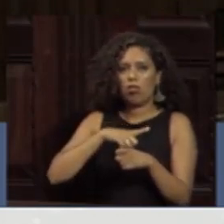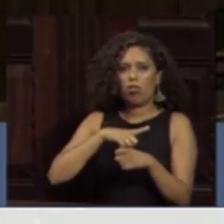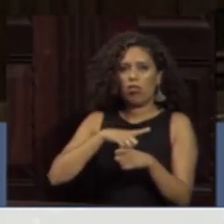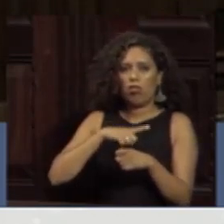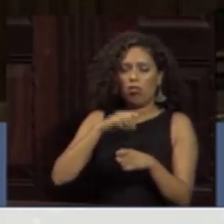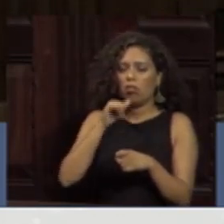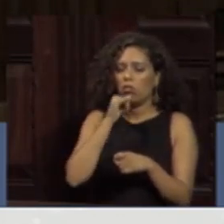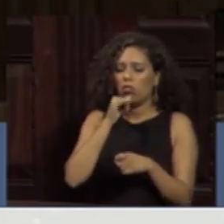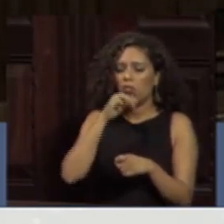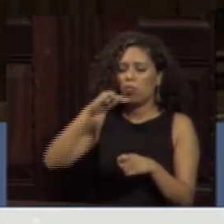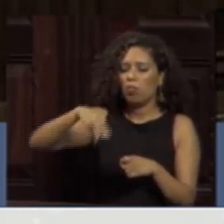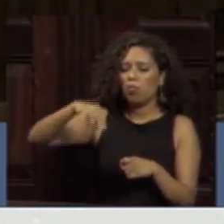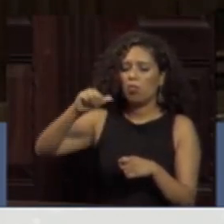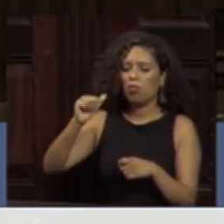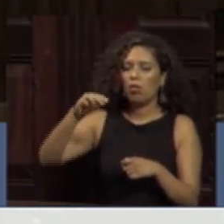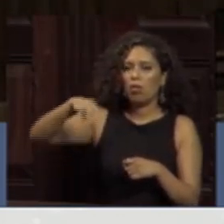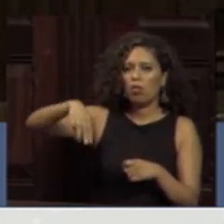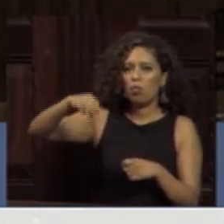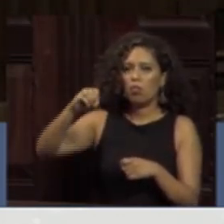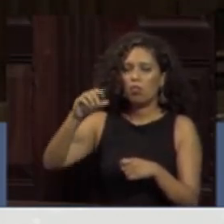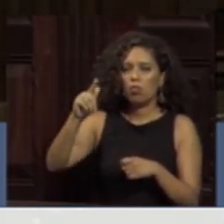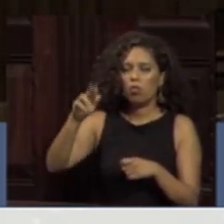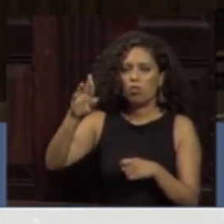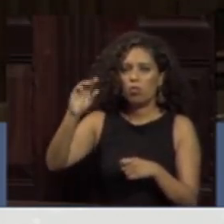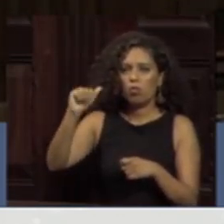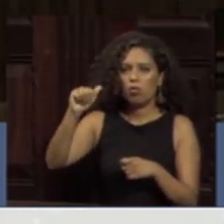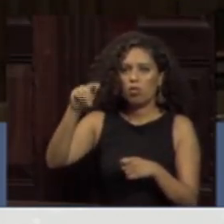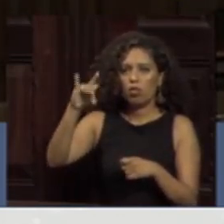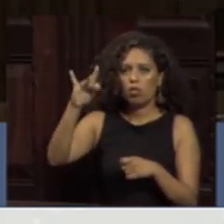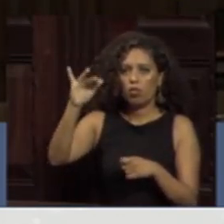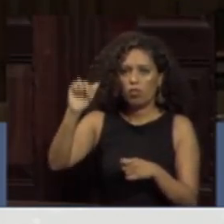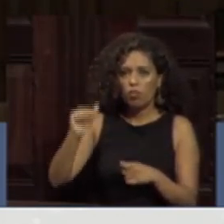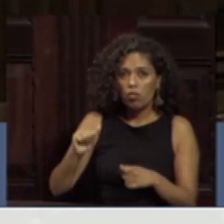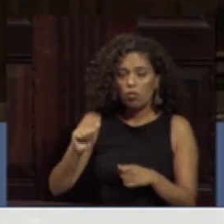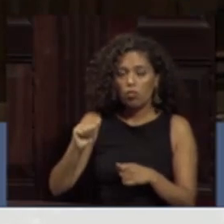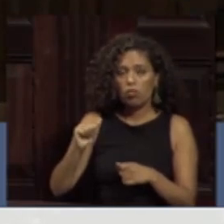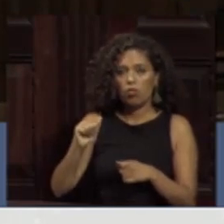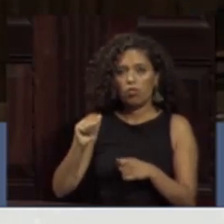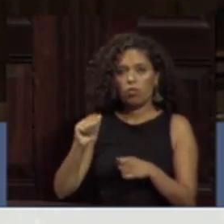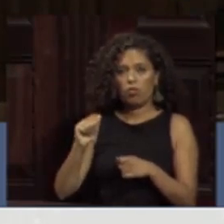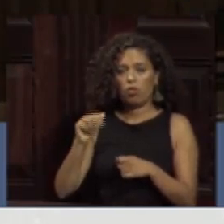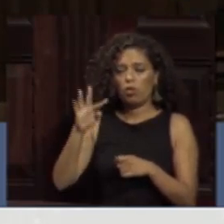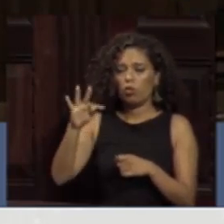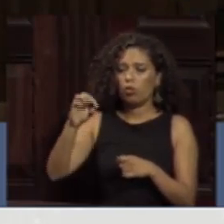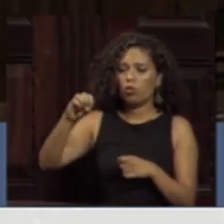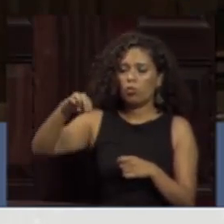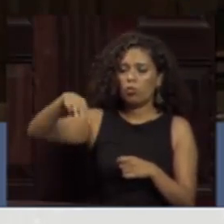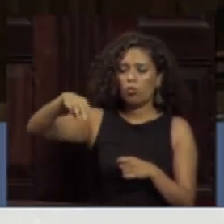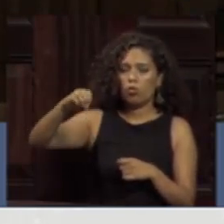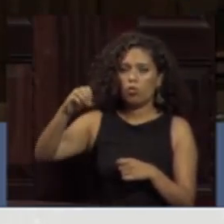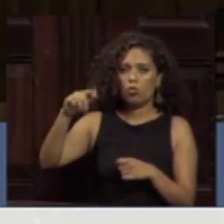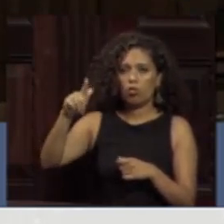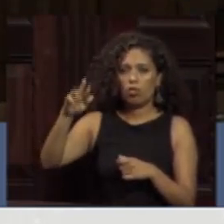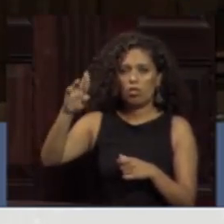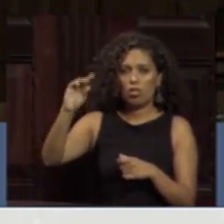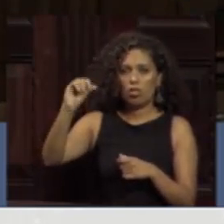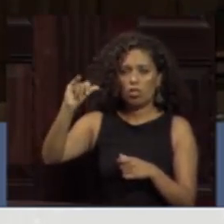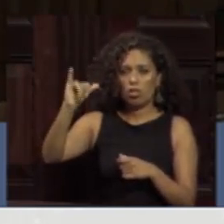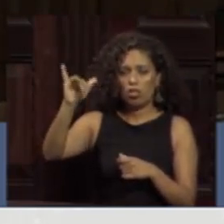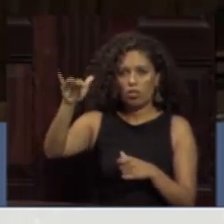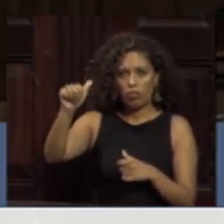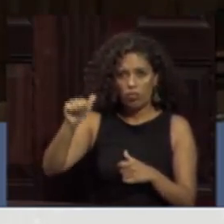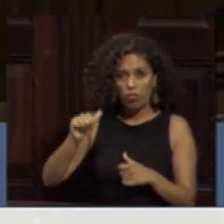isso que acontece. A grande maioria dos tomógrafos do estado do Rio de Janeiro, da rede pública,